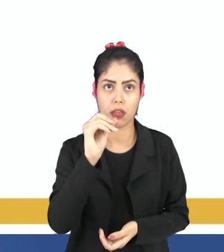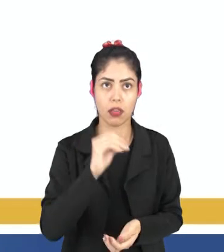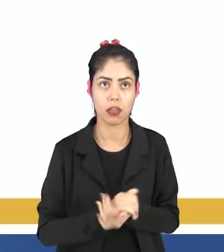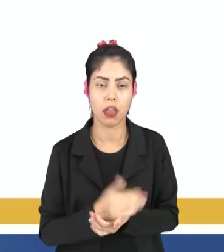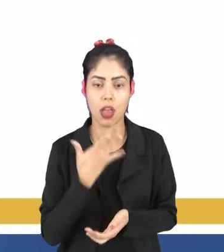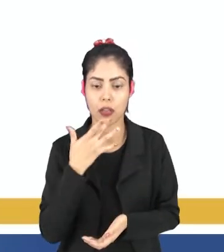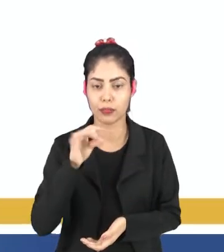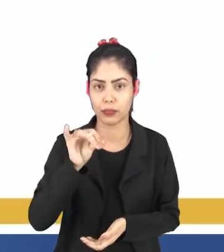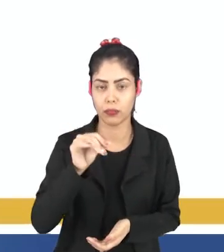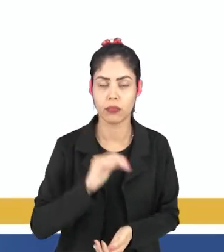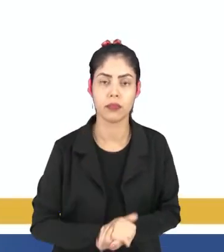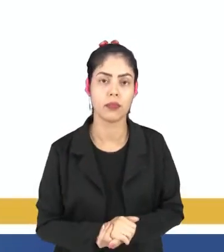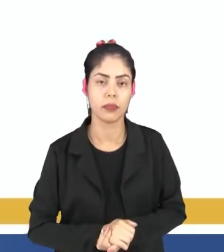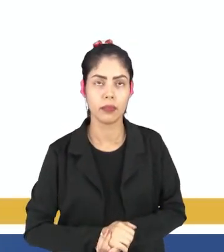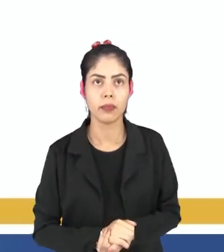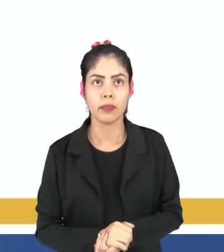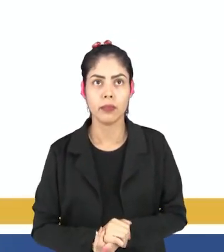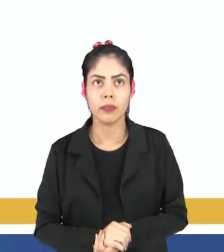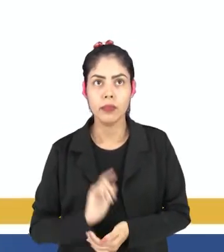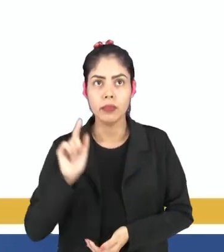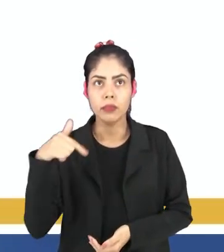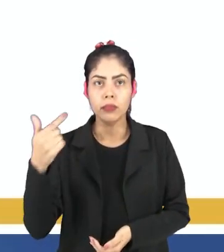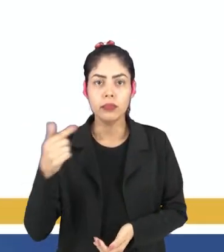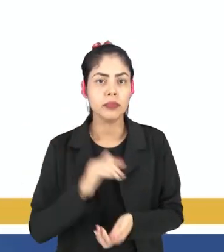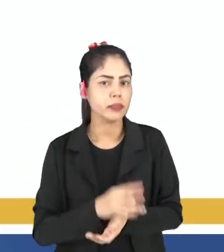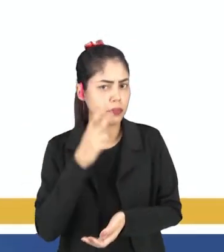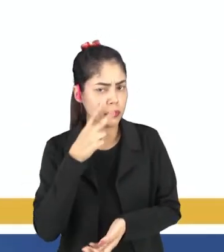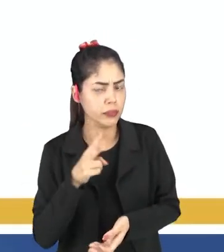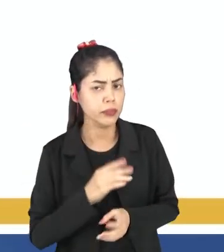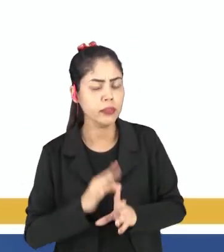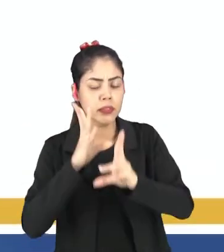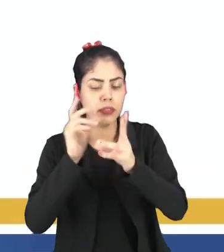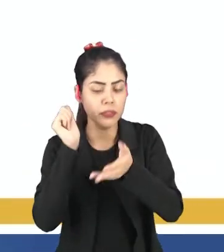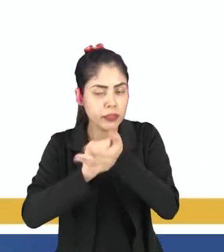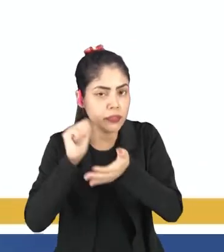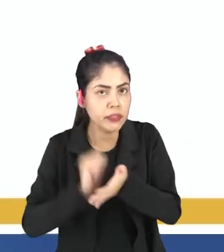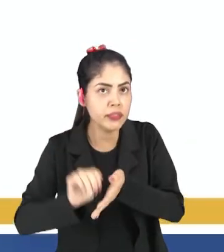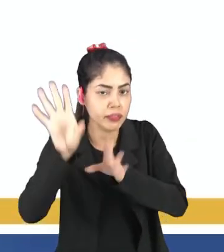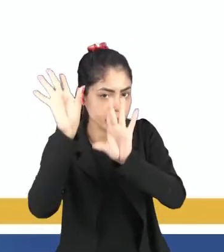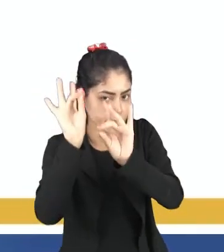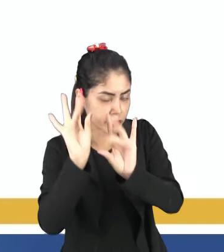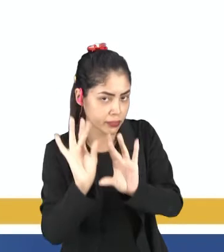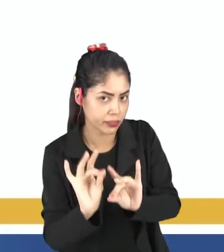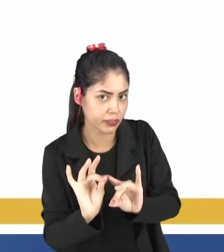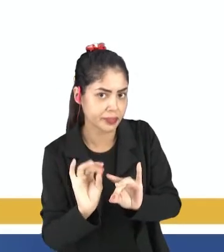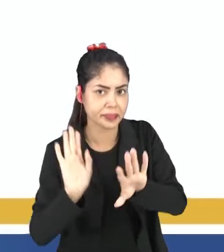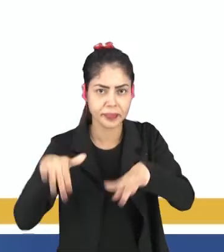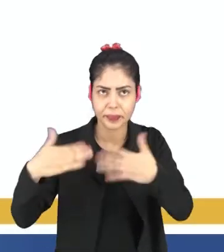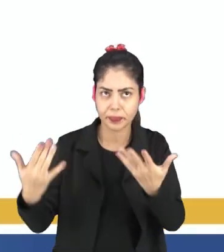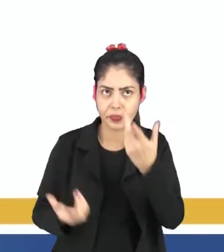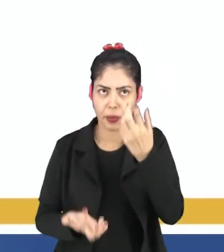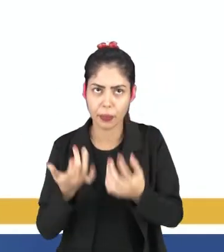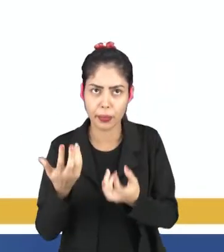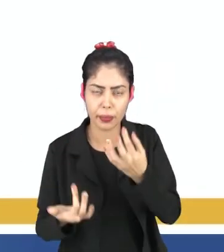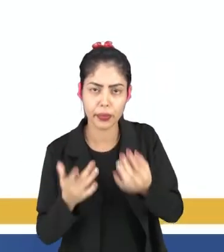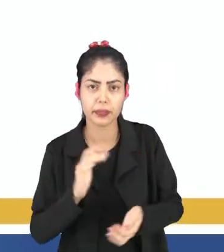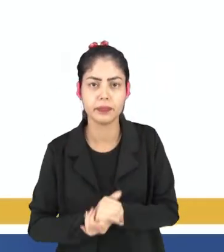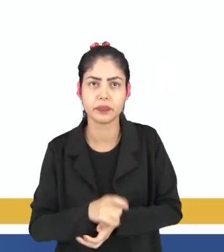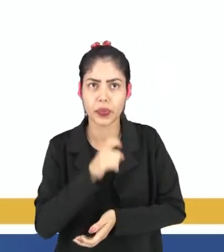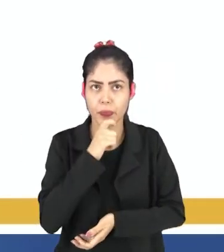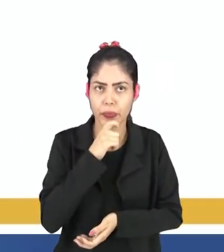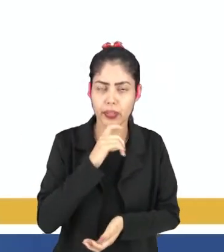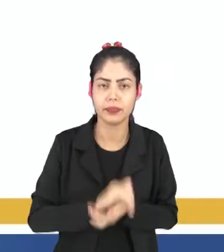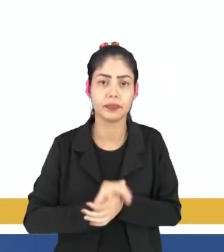desidratação e salgamento, tá? Na próxima lâmina, você vai ter a descrição de cada uma. Aí você tem que falar qual é a descrição da fervura, qual é a descrição